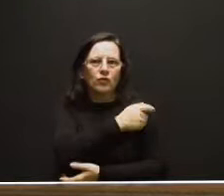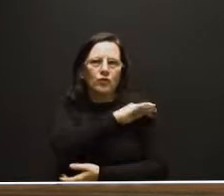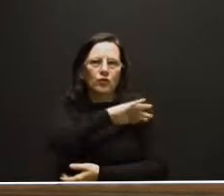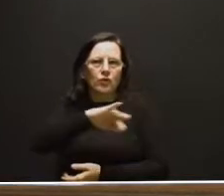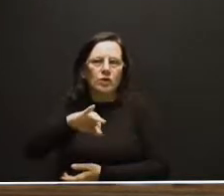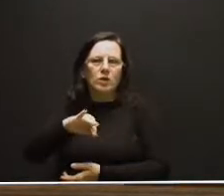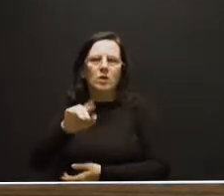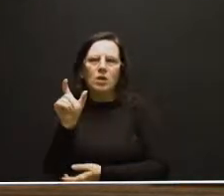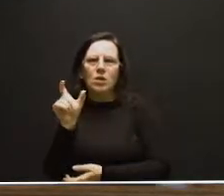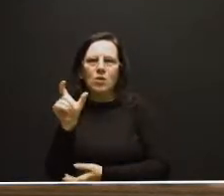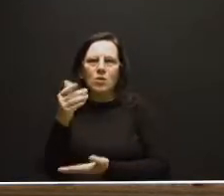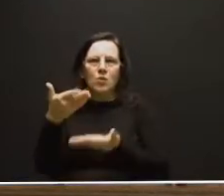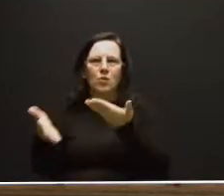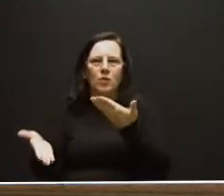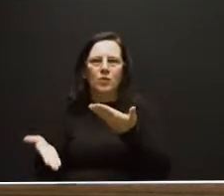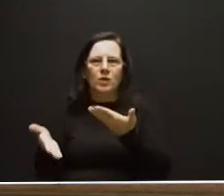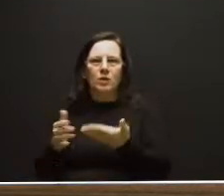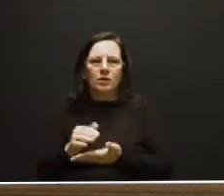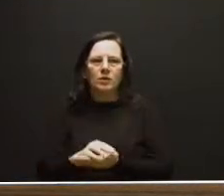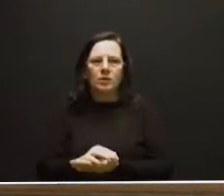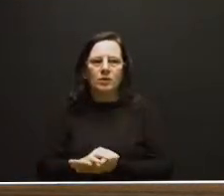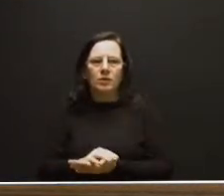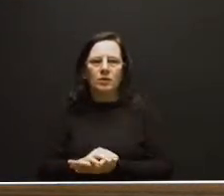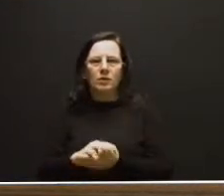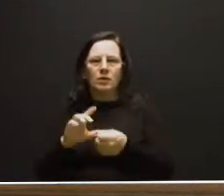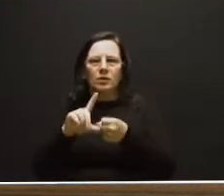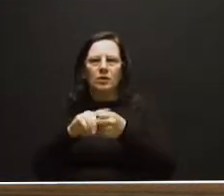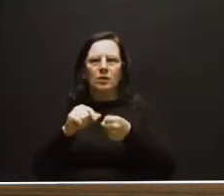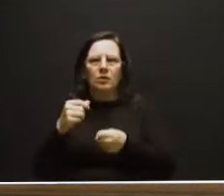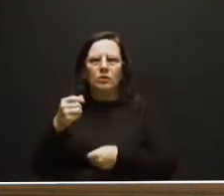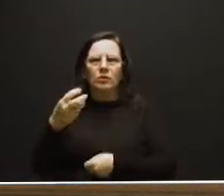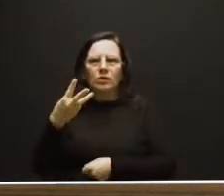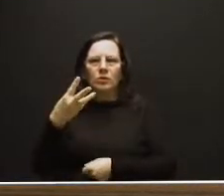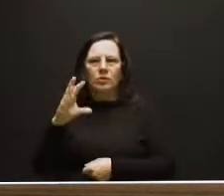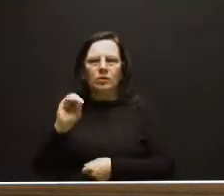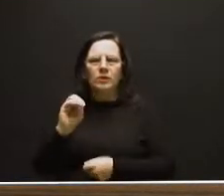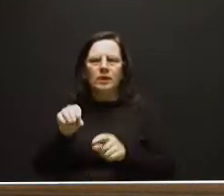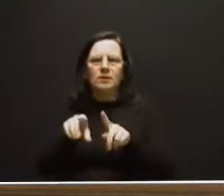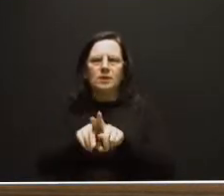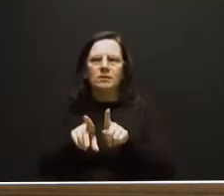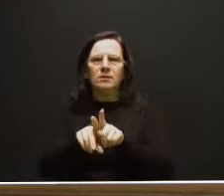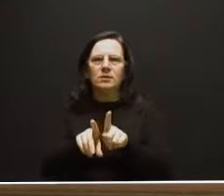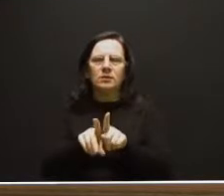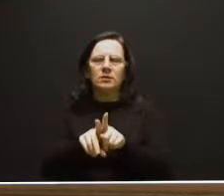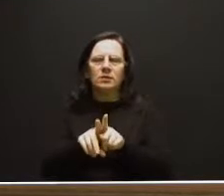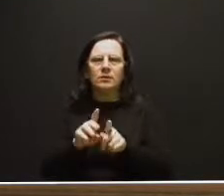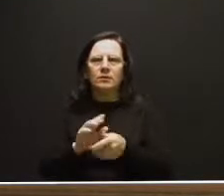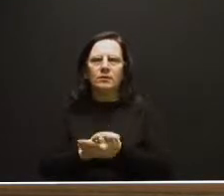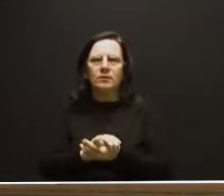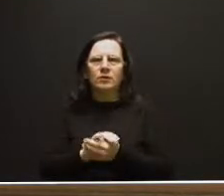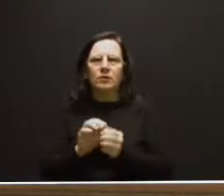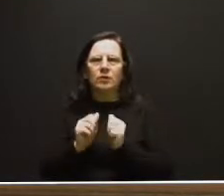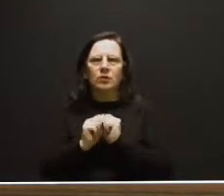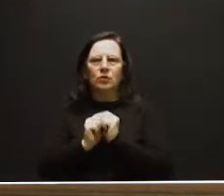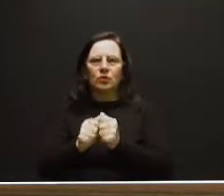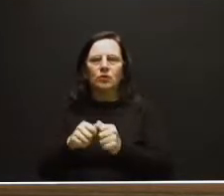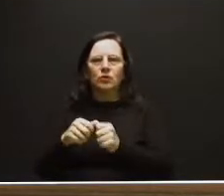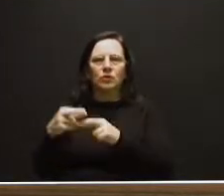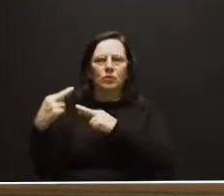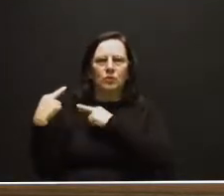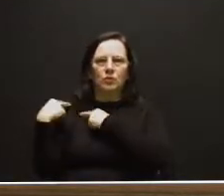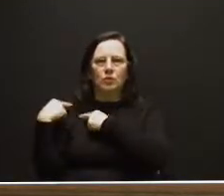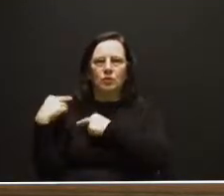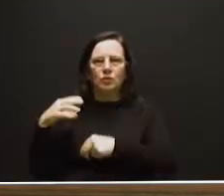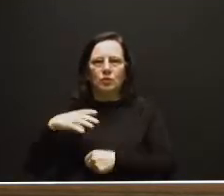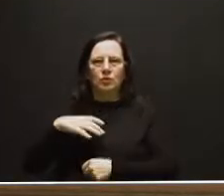cartão físico de vacinação o artigo 30 da constituição da república confere ao município competência para